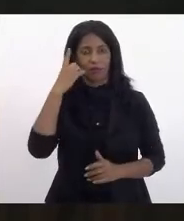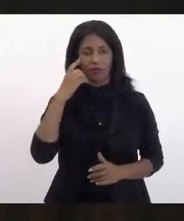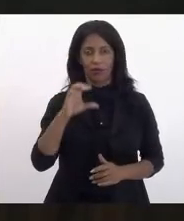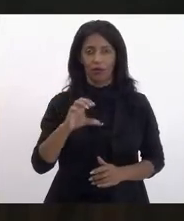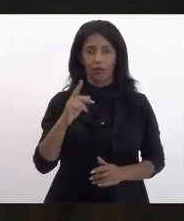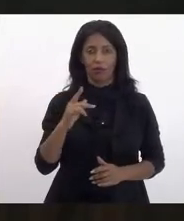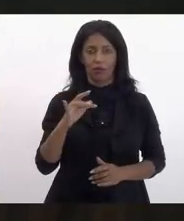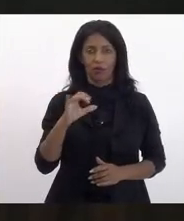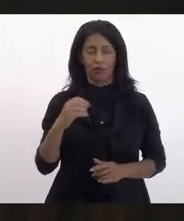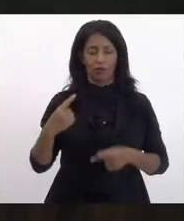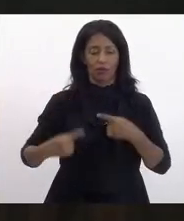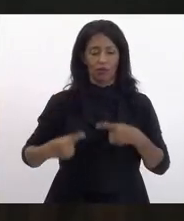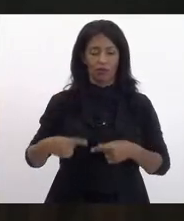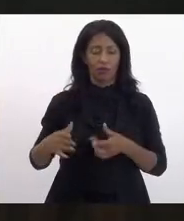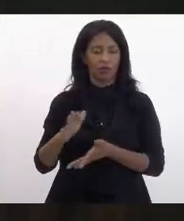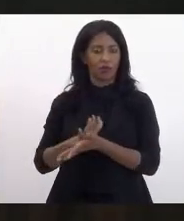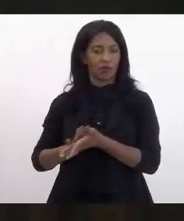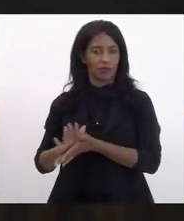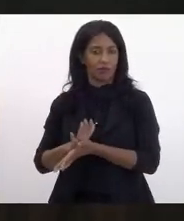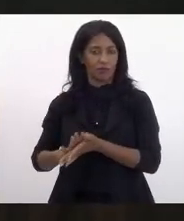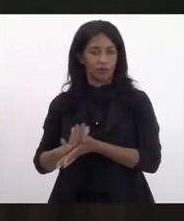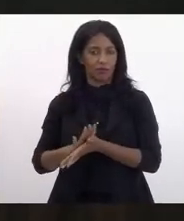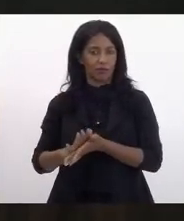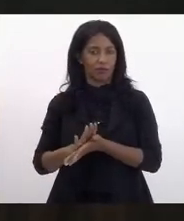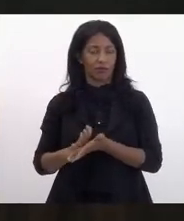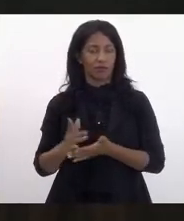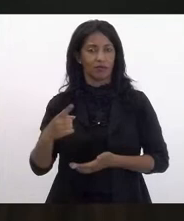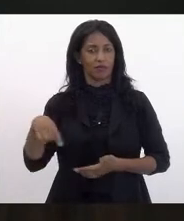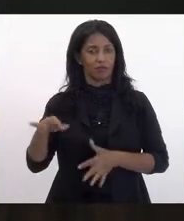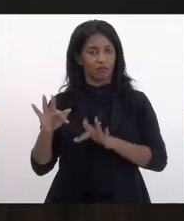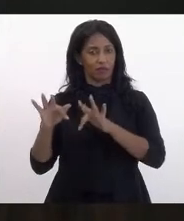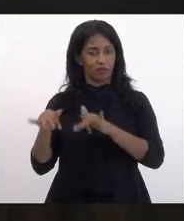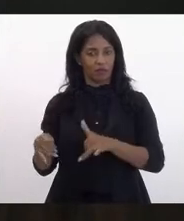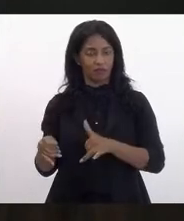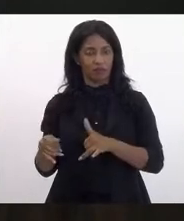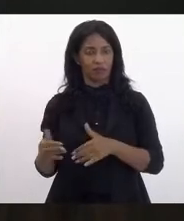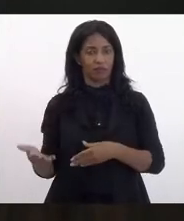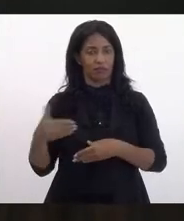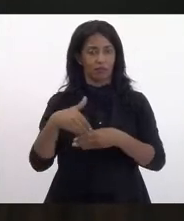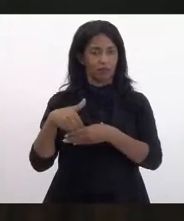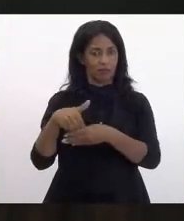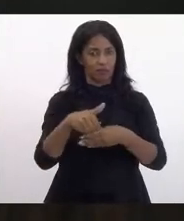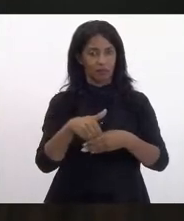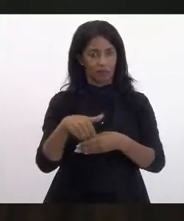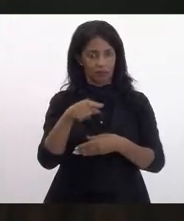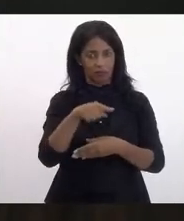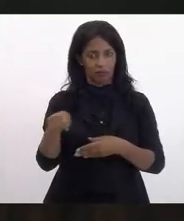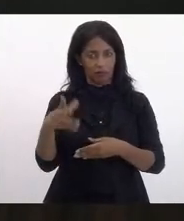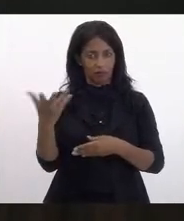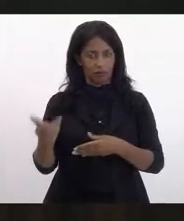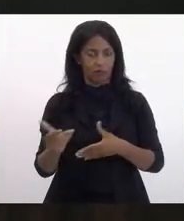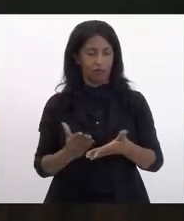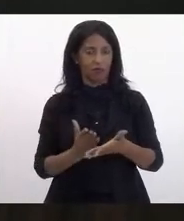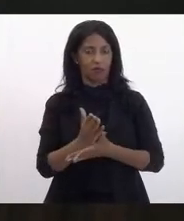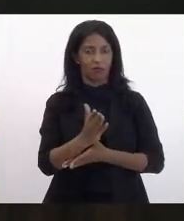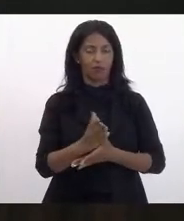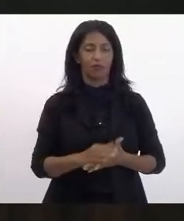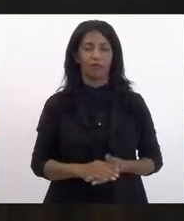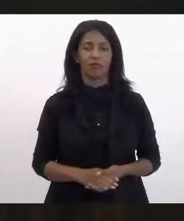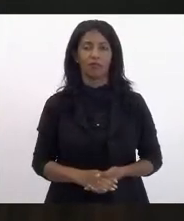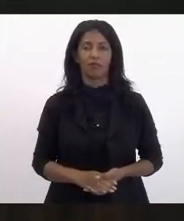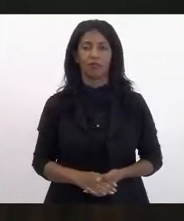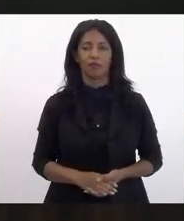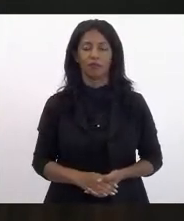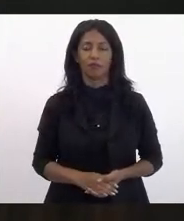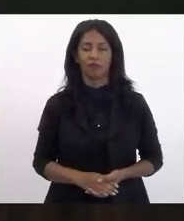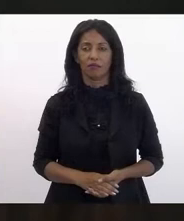Chico Machado. Em discussão, não havendo o que queira discutir, encerrada a discussão. Em votação, senhores que aprovam, permaneçam como estão, aprovado, vai